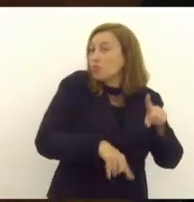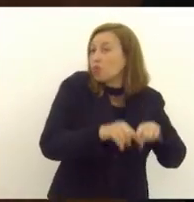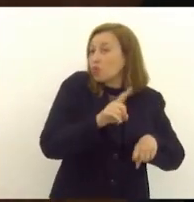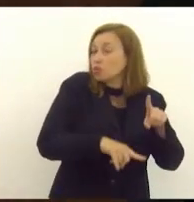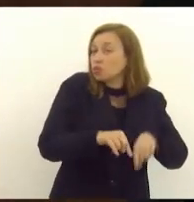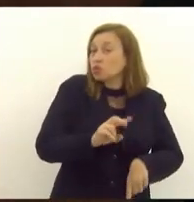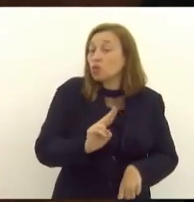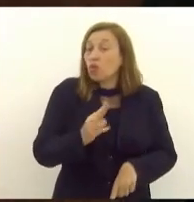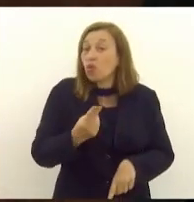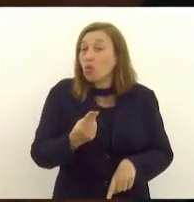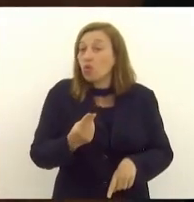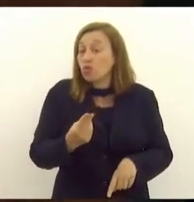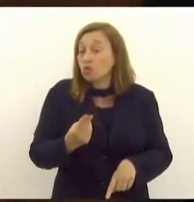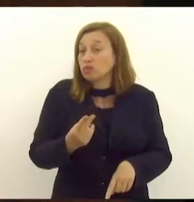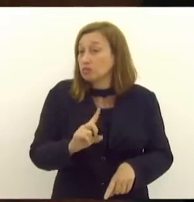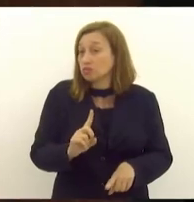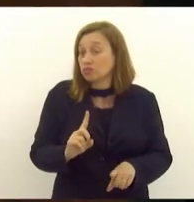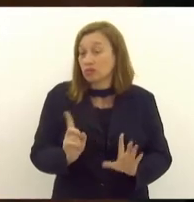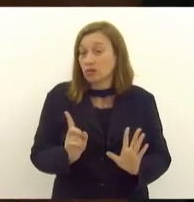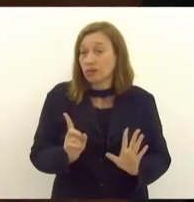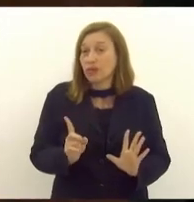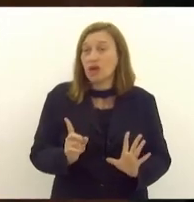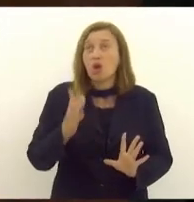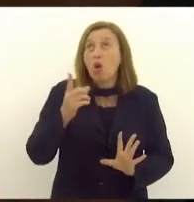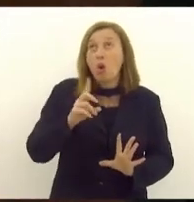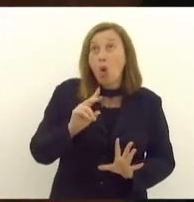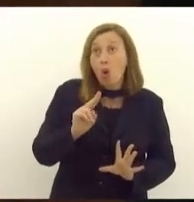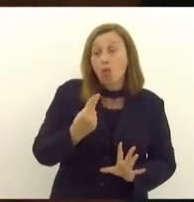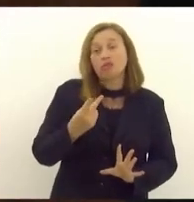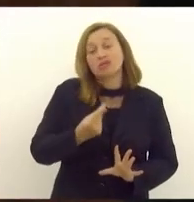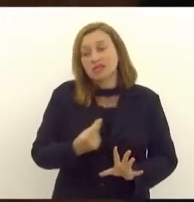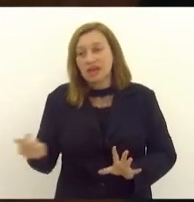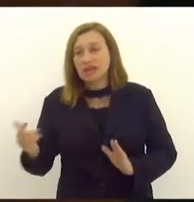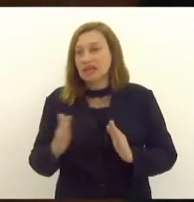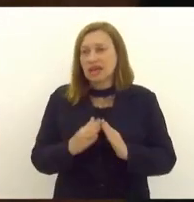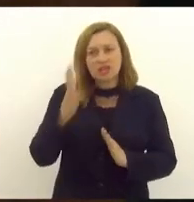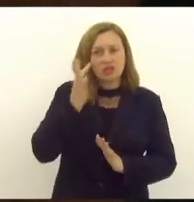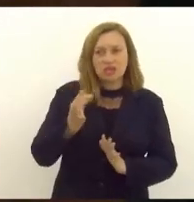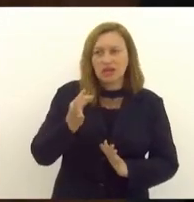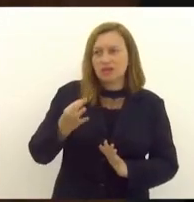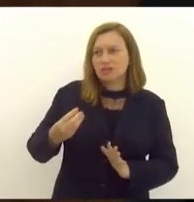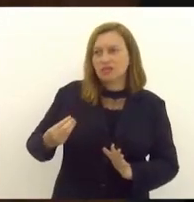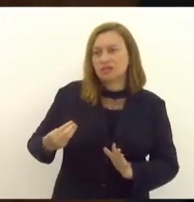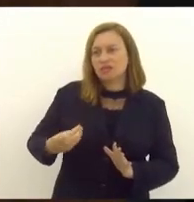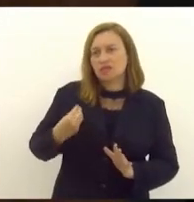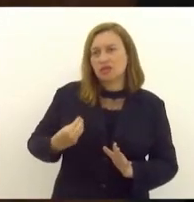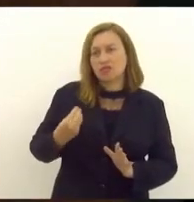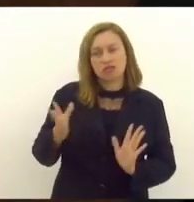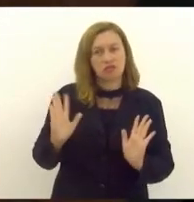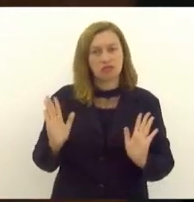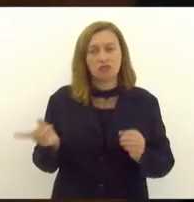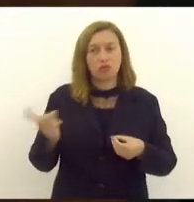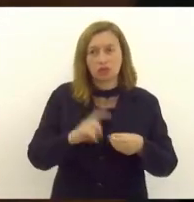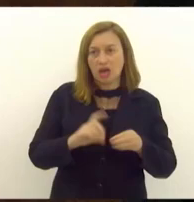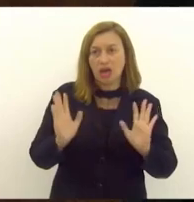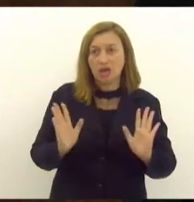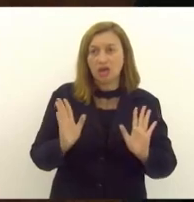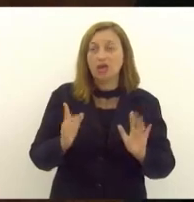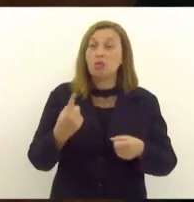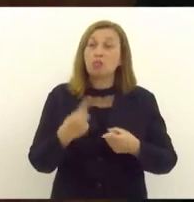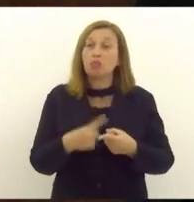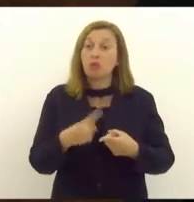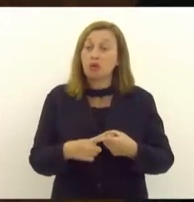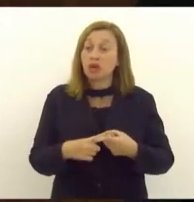ele sai de casa e não sabe se consegue retornar porque a CEOP lá do Eduardo Paes deveria estar dando